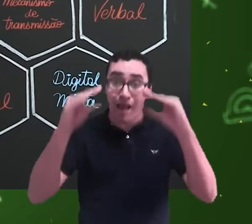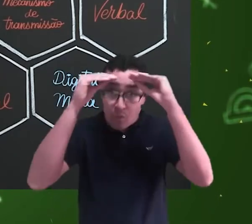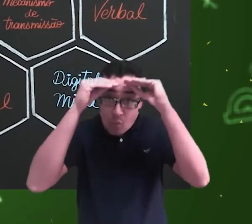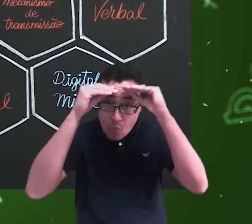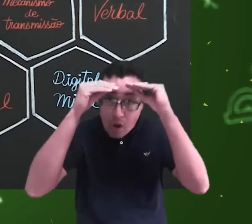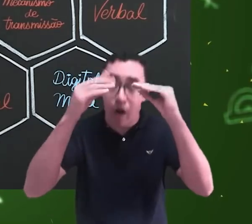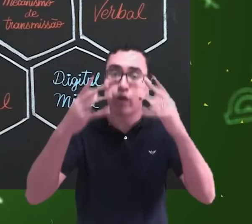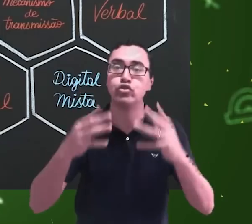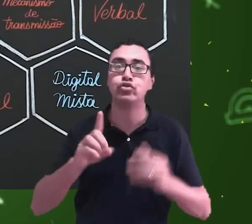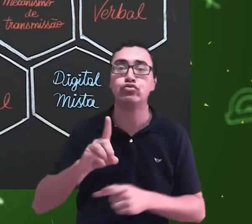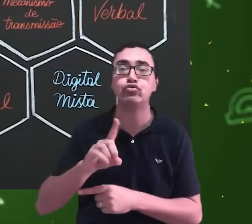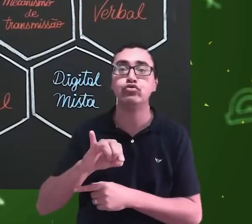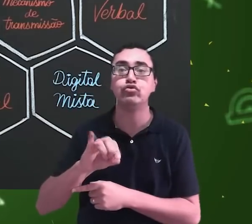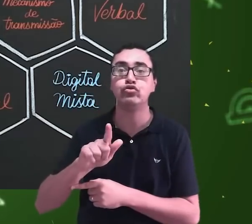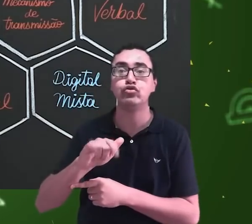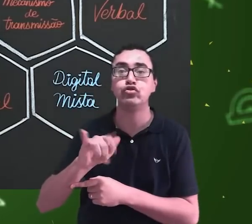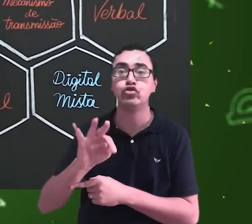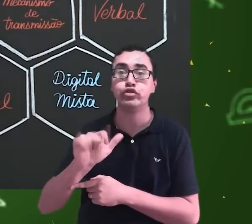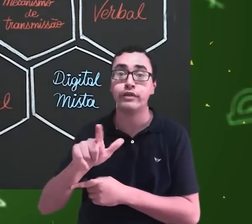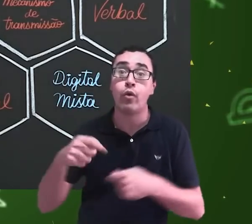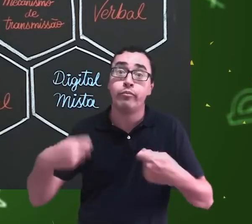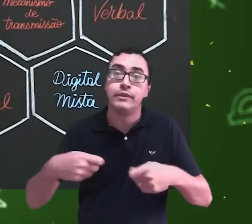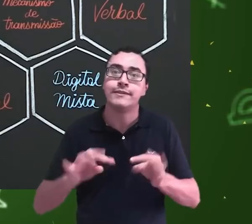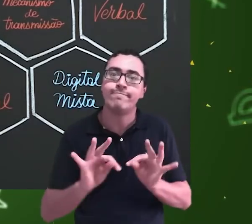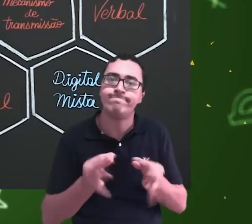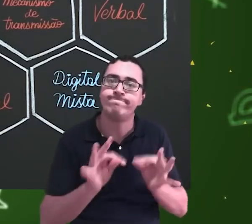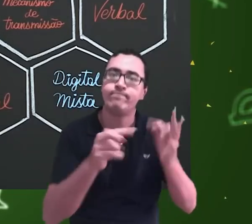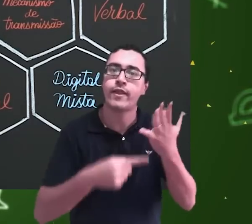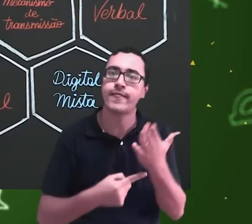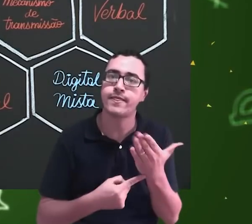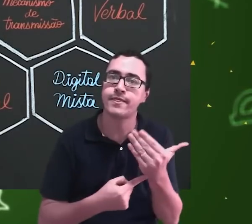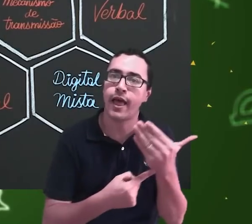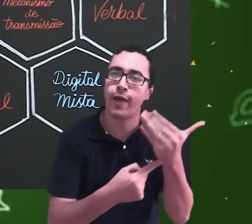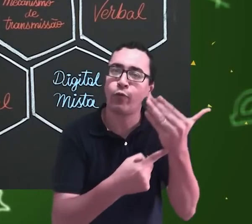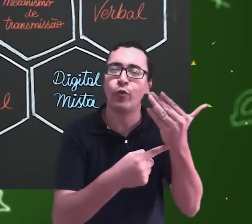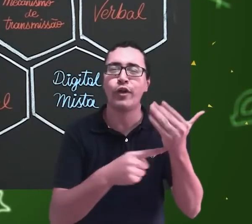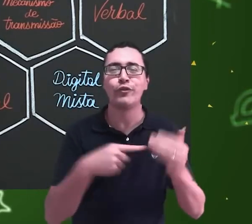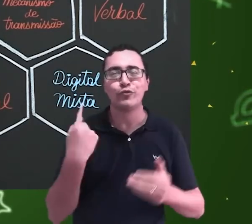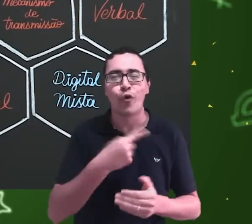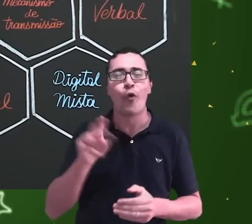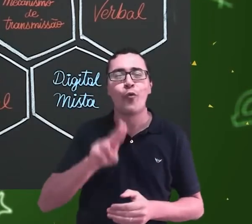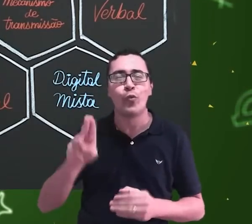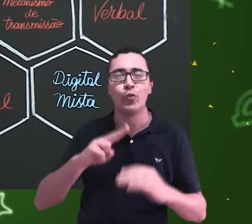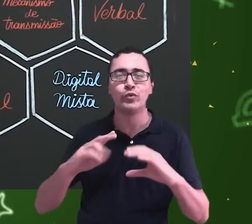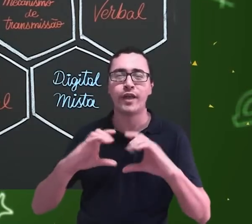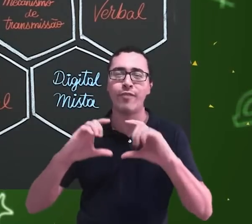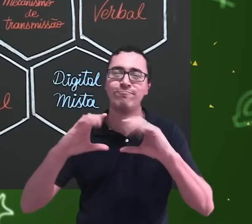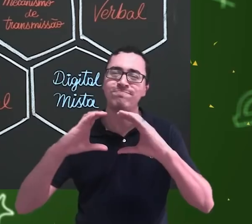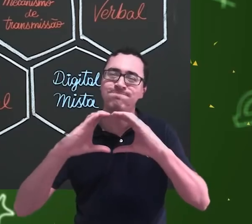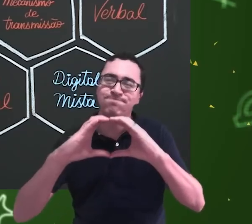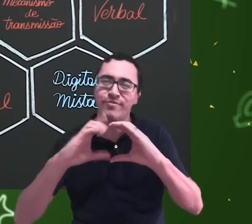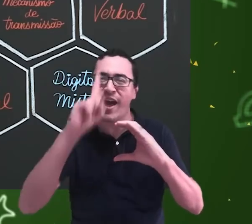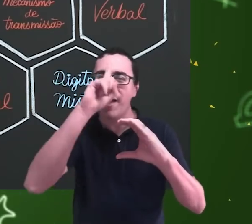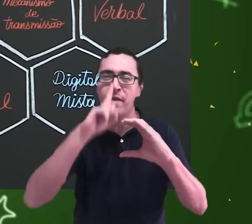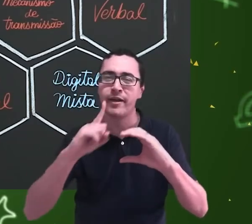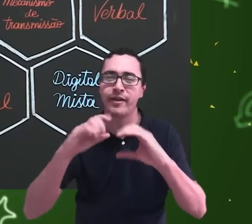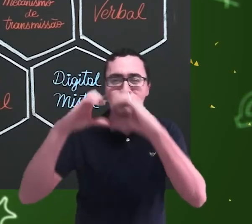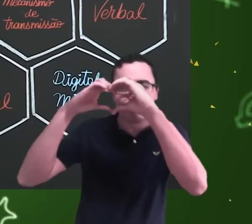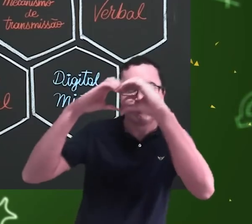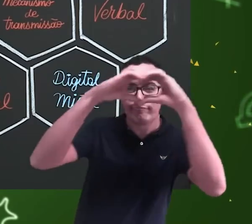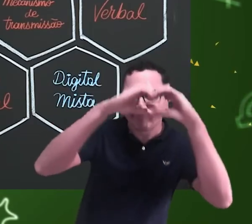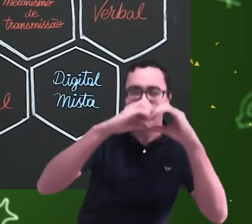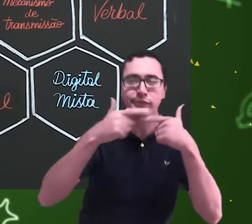tecnológico digital para ser transmitida, tal como esse tipo de linguagem que a gente utiliza em conversas, em comunicações, que dependem de um